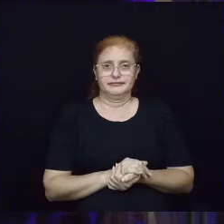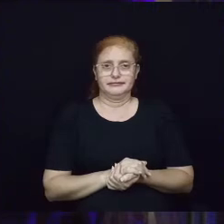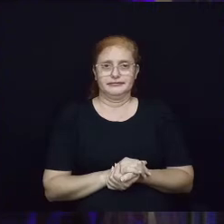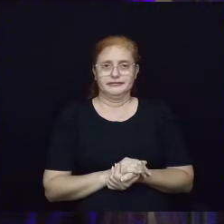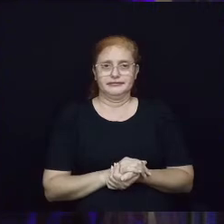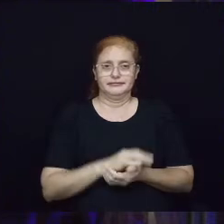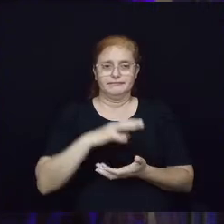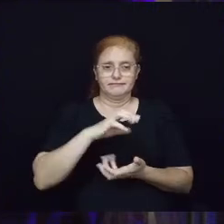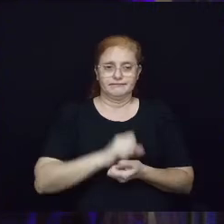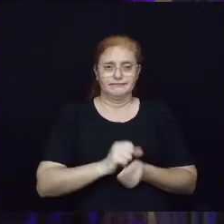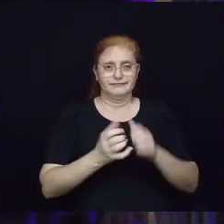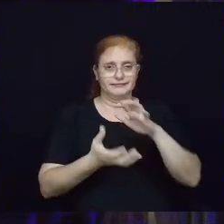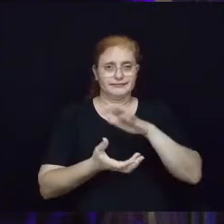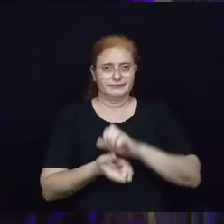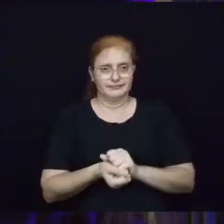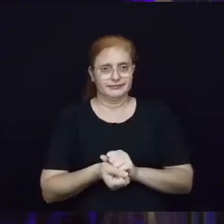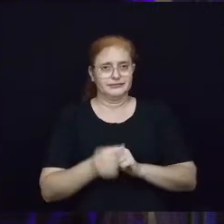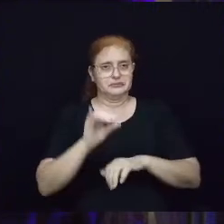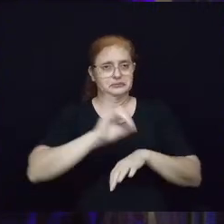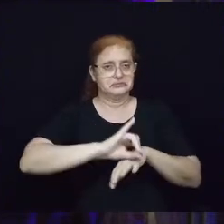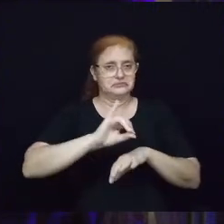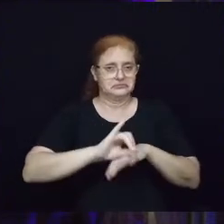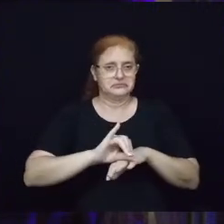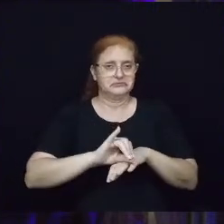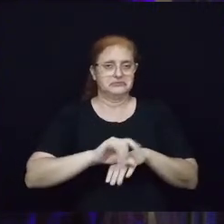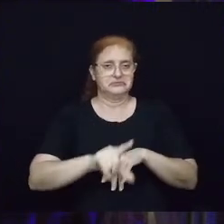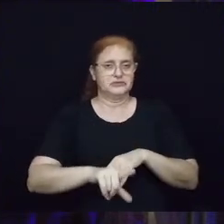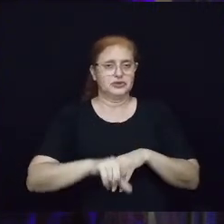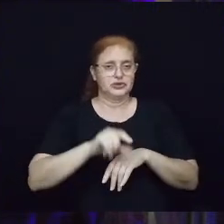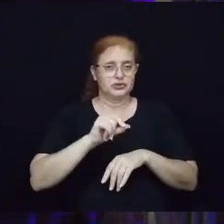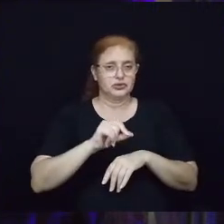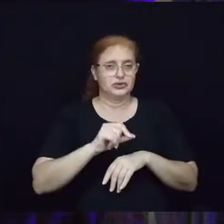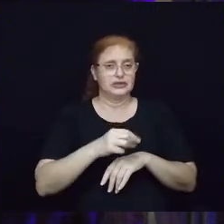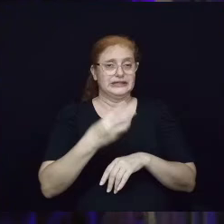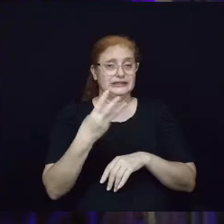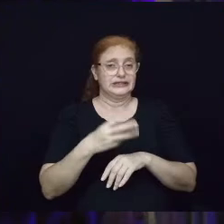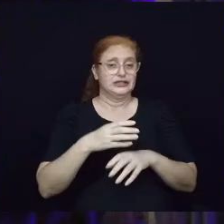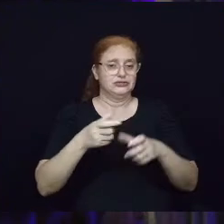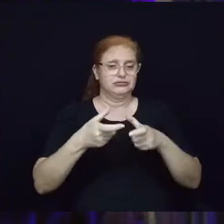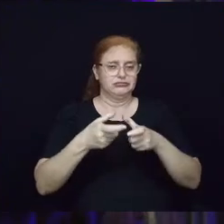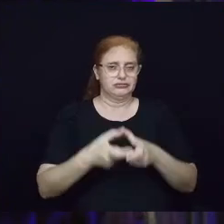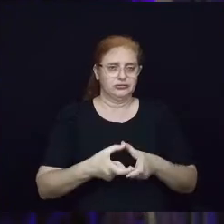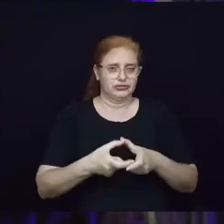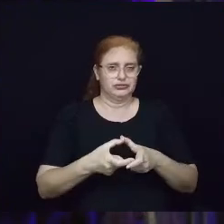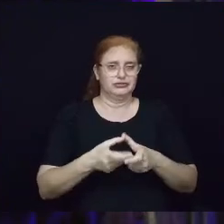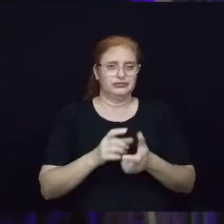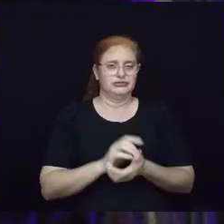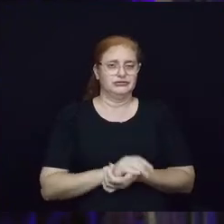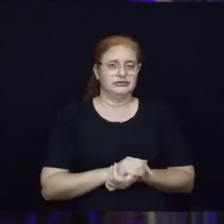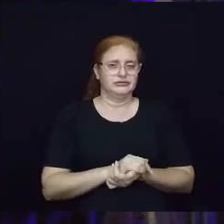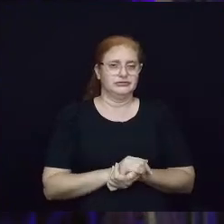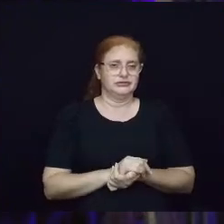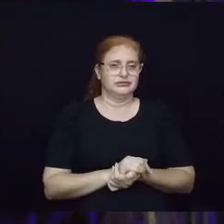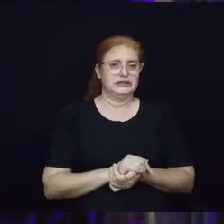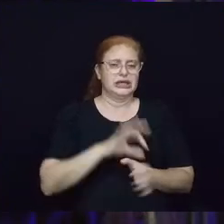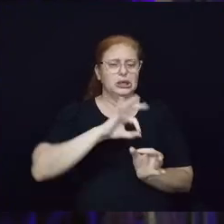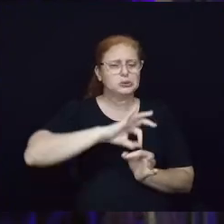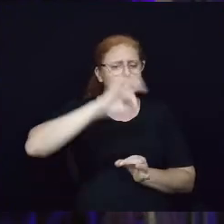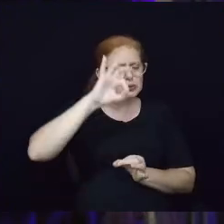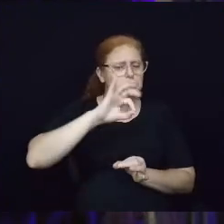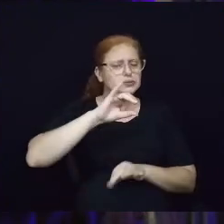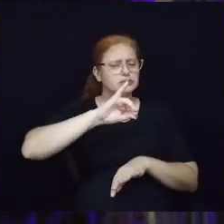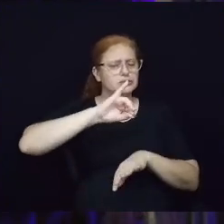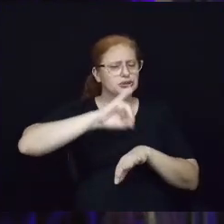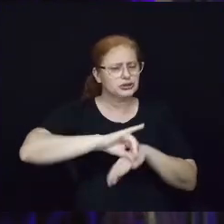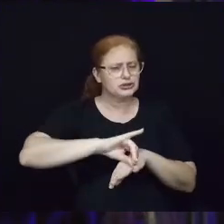da modelagem dessas peças, eu defini o tamanho desses 3 discos em proporção áurea entre uma peça e outra, a altura